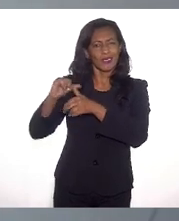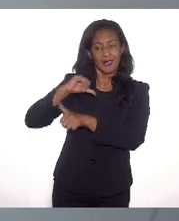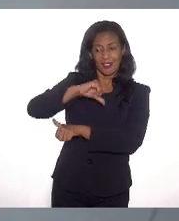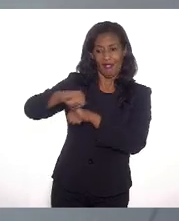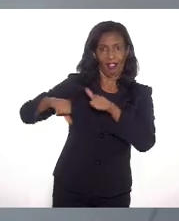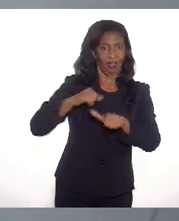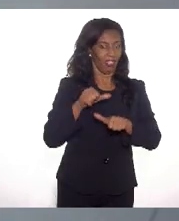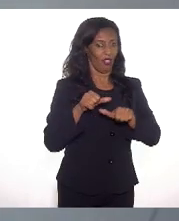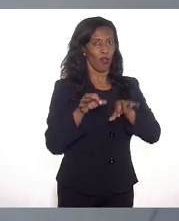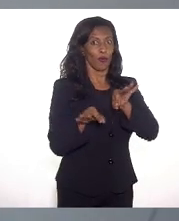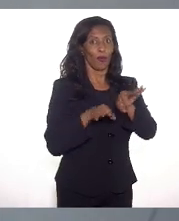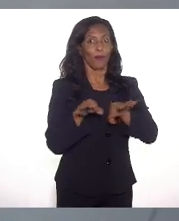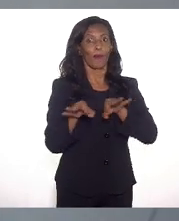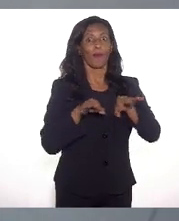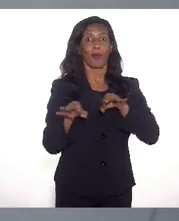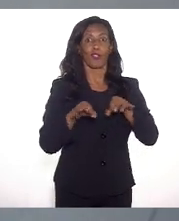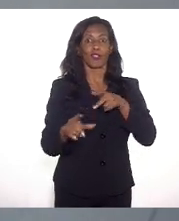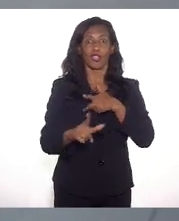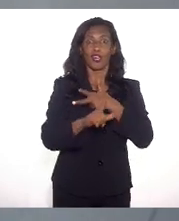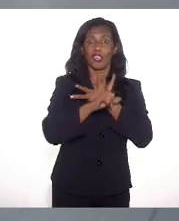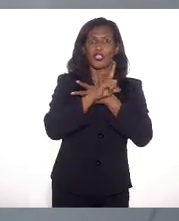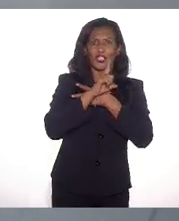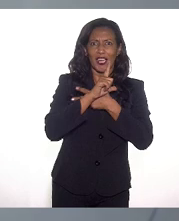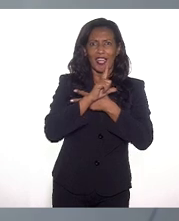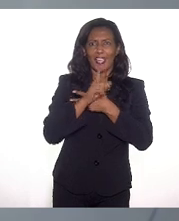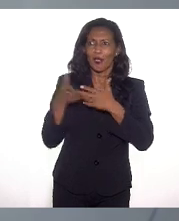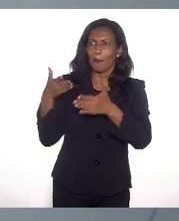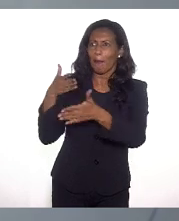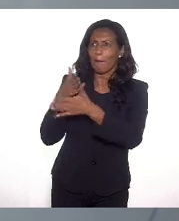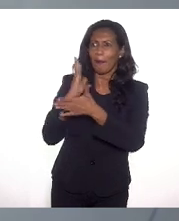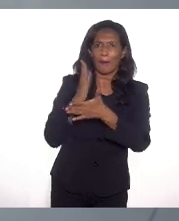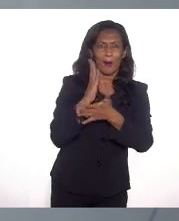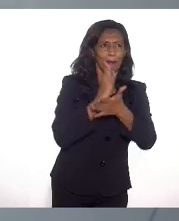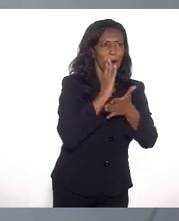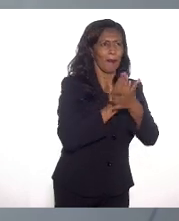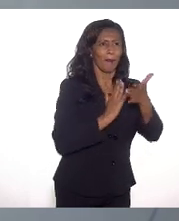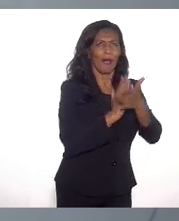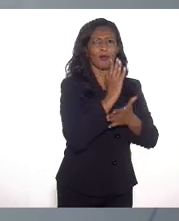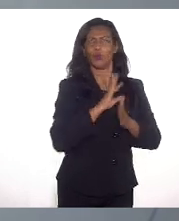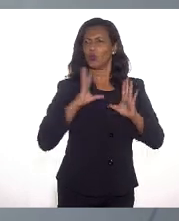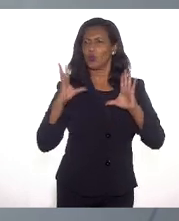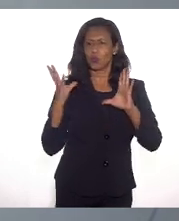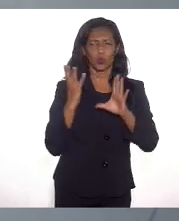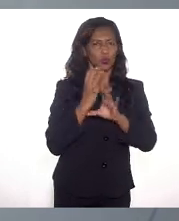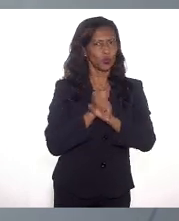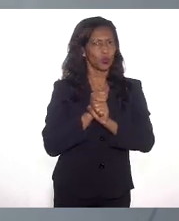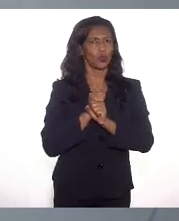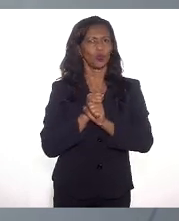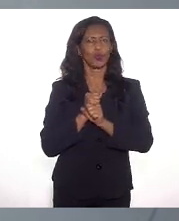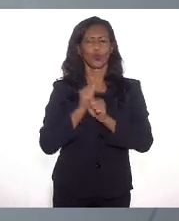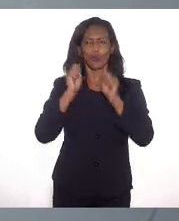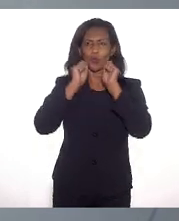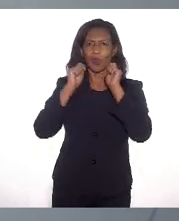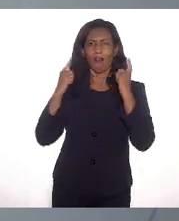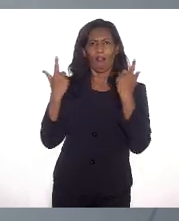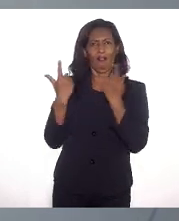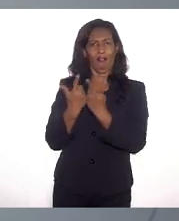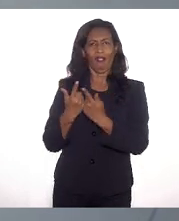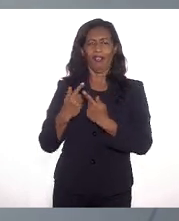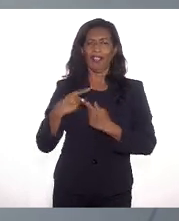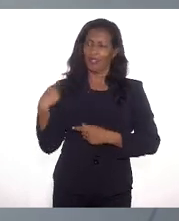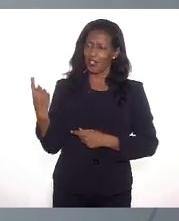lei que foi aprovado por unanimidade na Assembleia Legislativa e que a gente vai contar um pouquinho